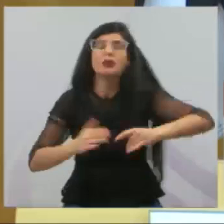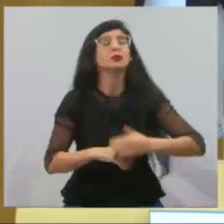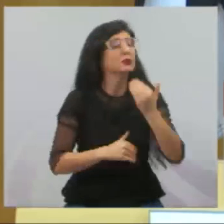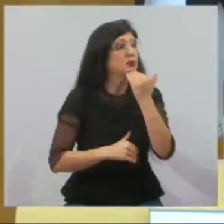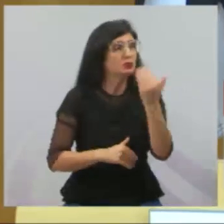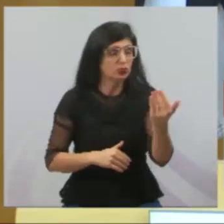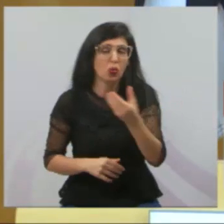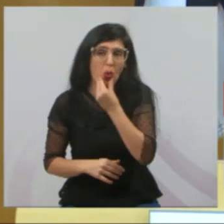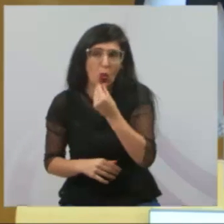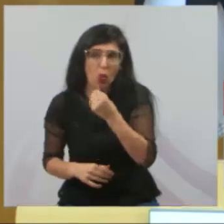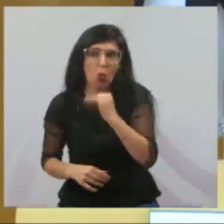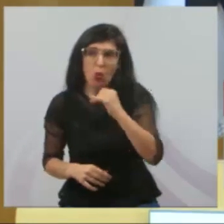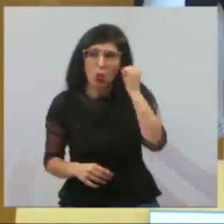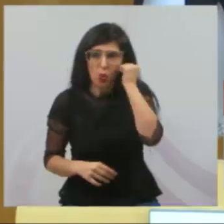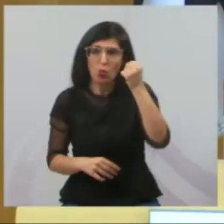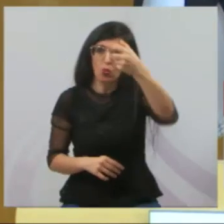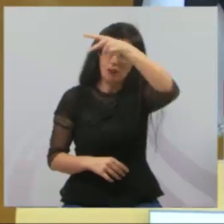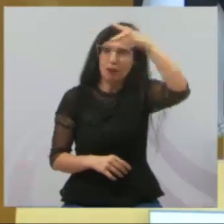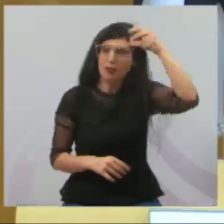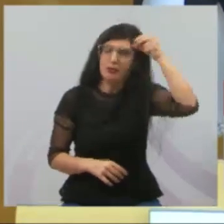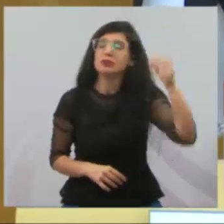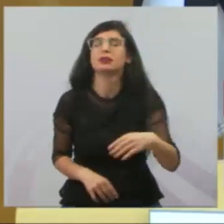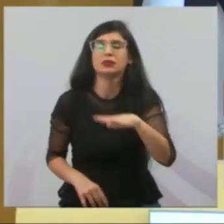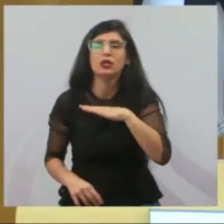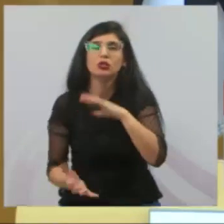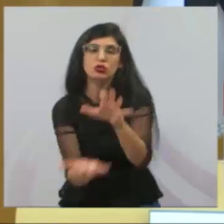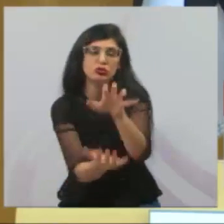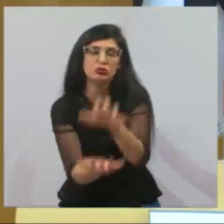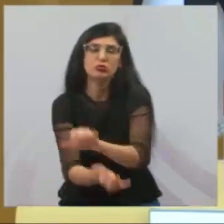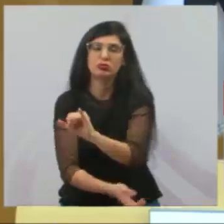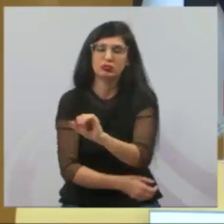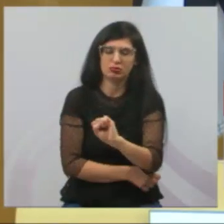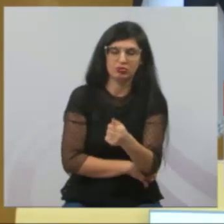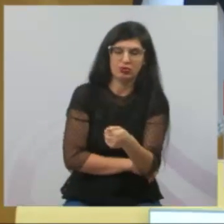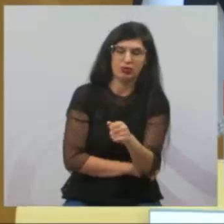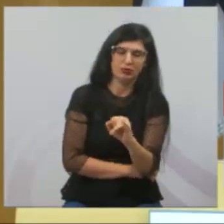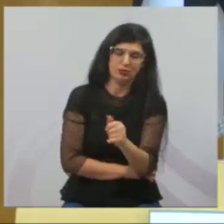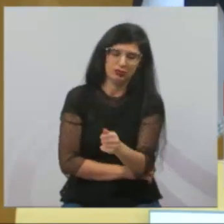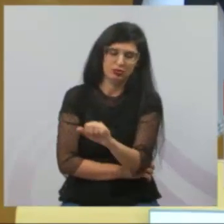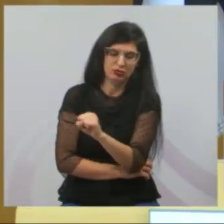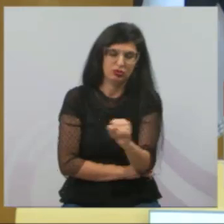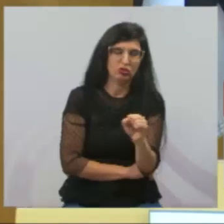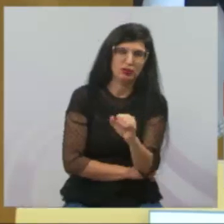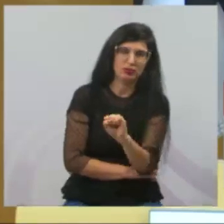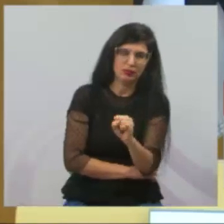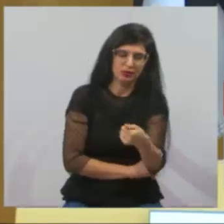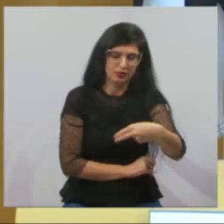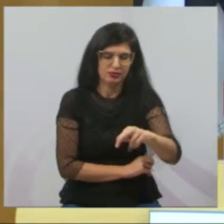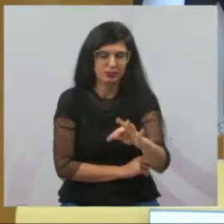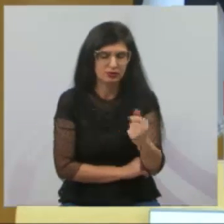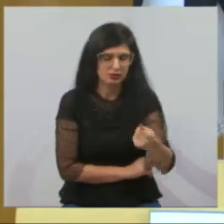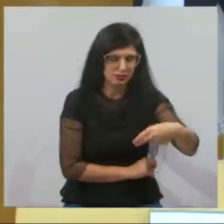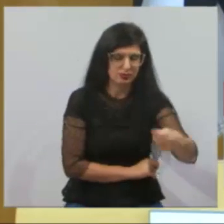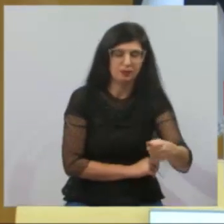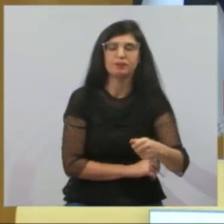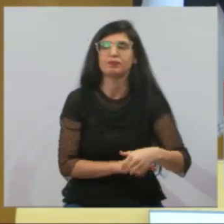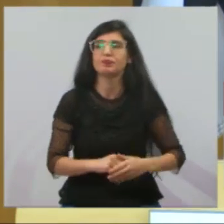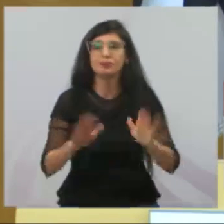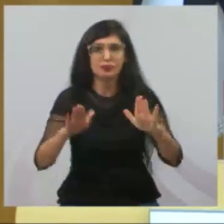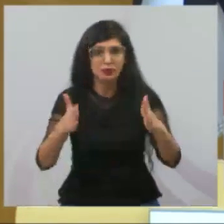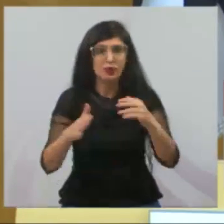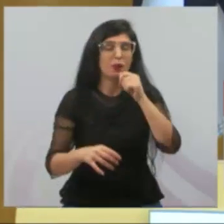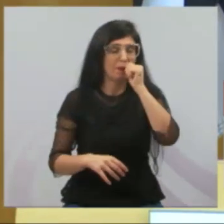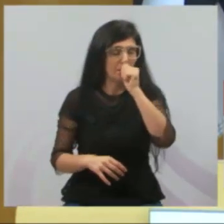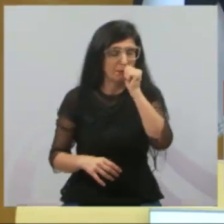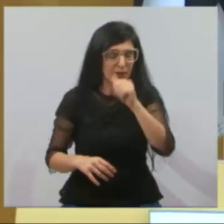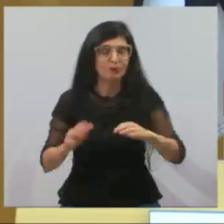o senhor prefeito municipal de Jacareí, Isaías José de Santana, que, em caso de deferimento do pedido de liminar impetrado e